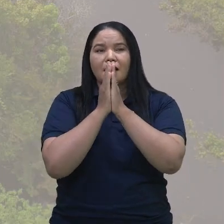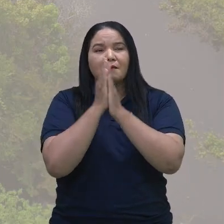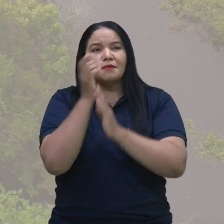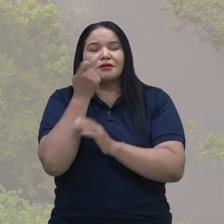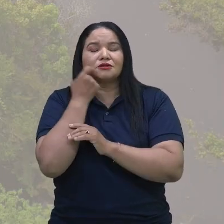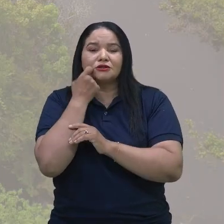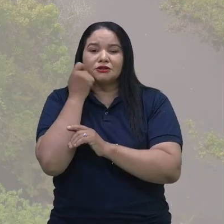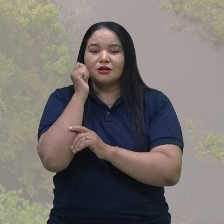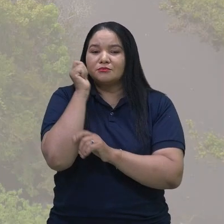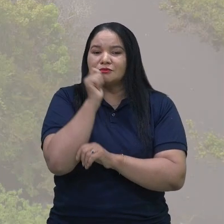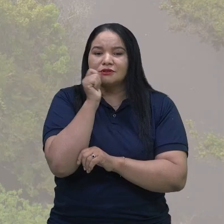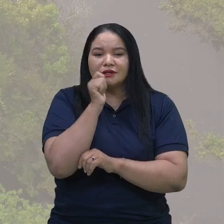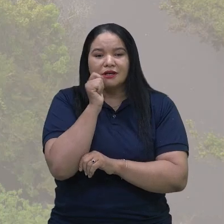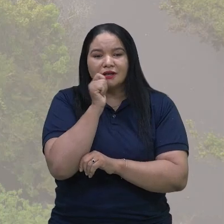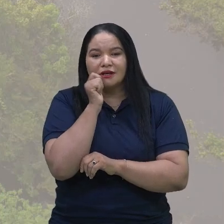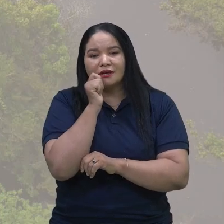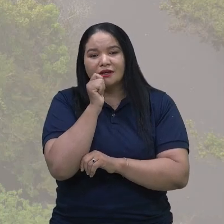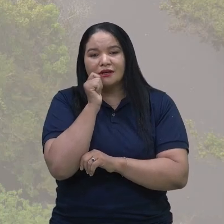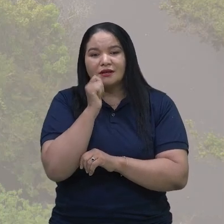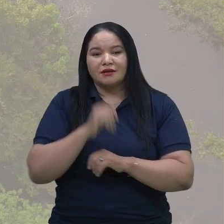o peixe e a mulher.